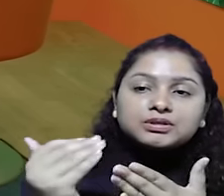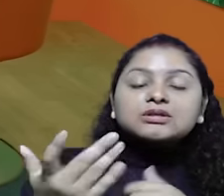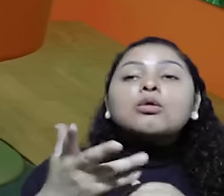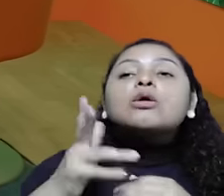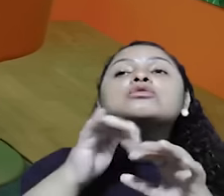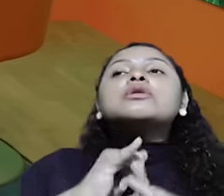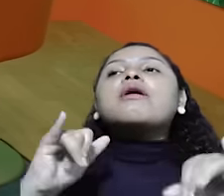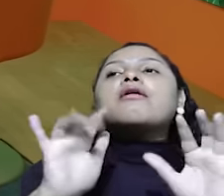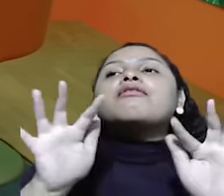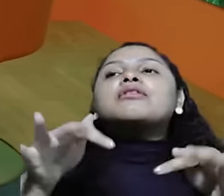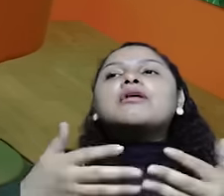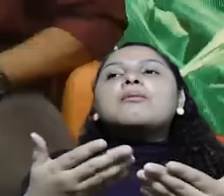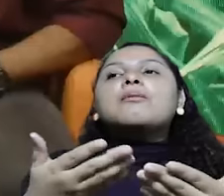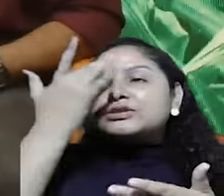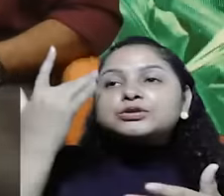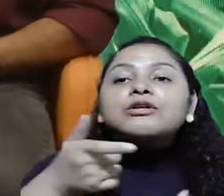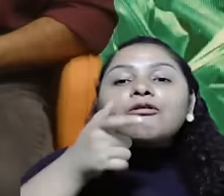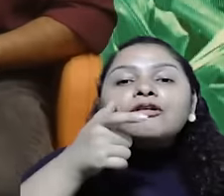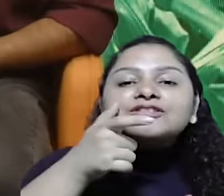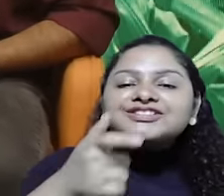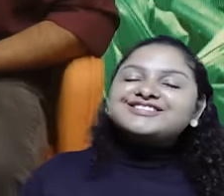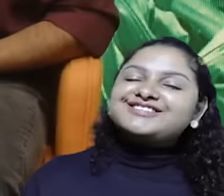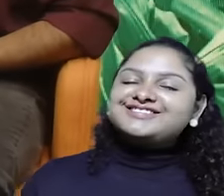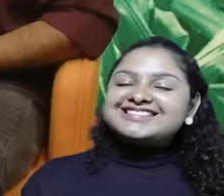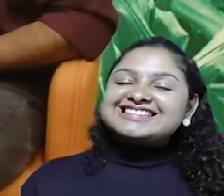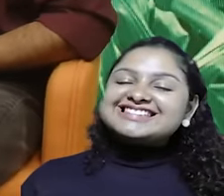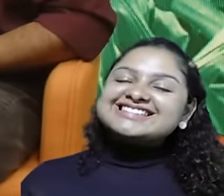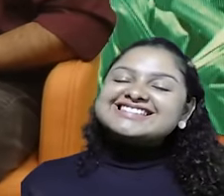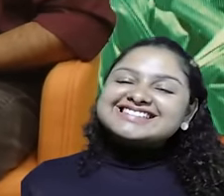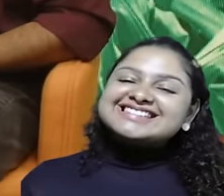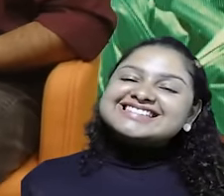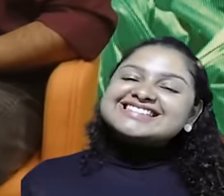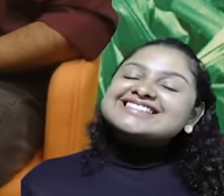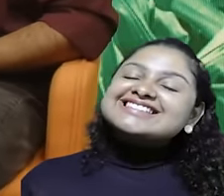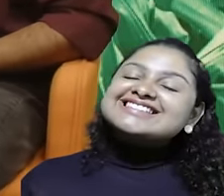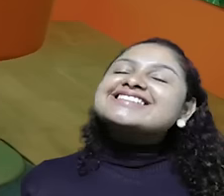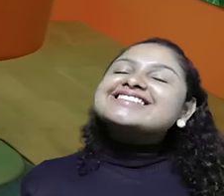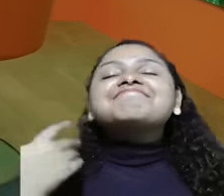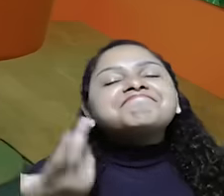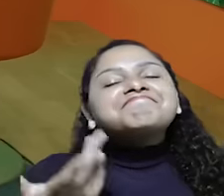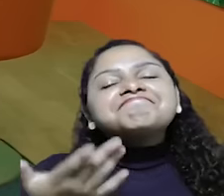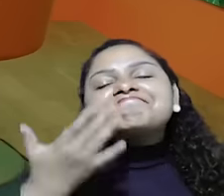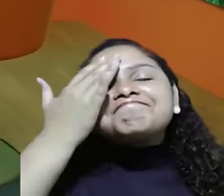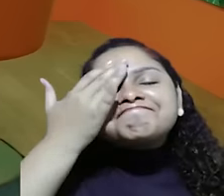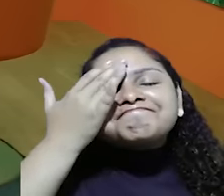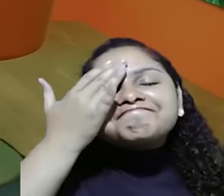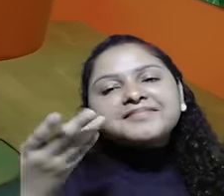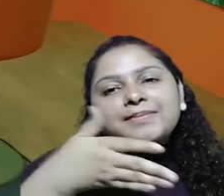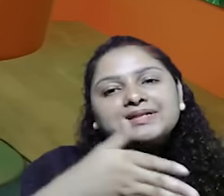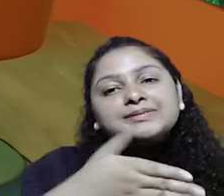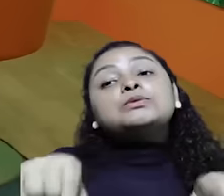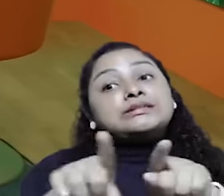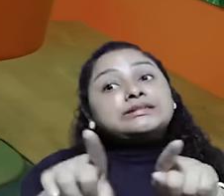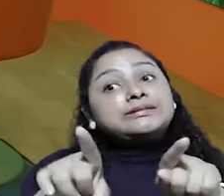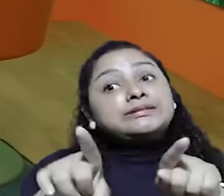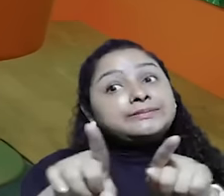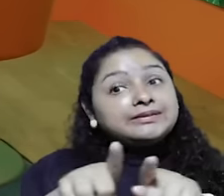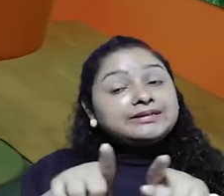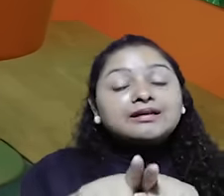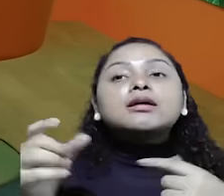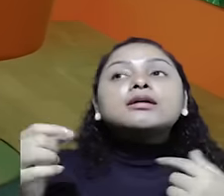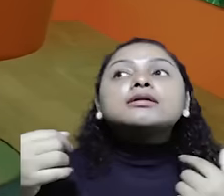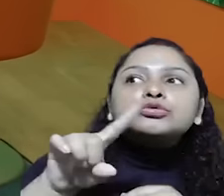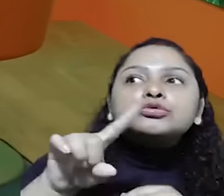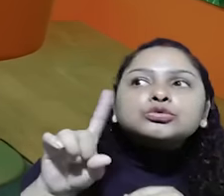final pro pessoal que tá assistindo a gente bom agradeço aí a participação também com dúvidas né